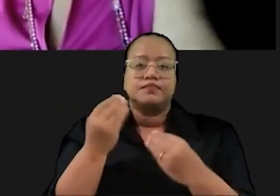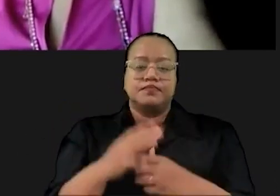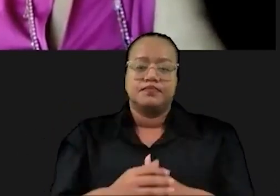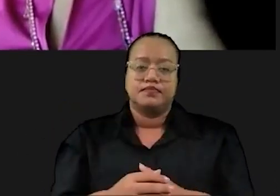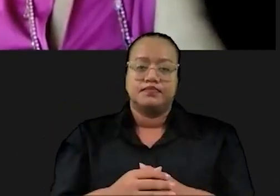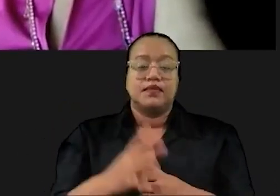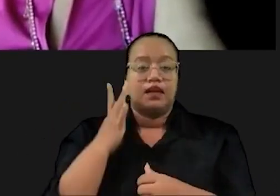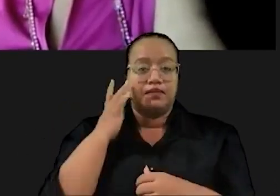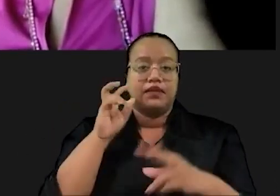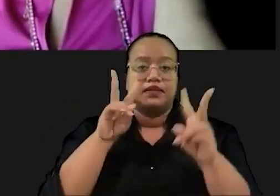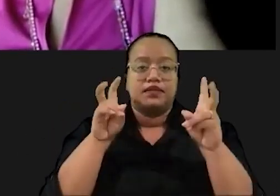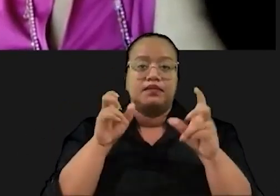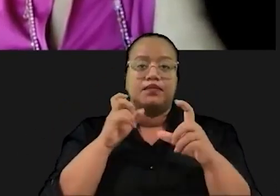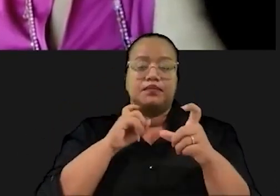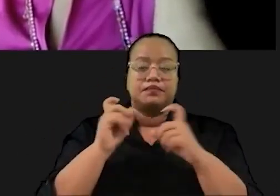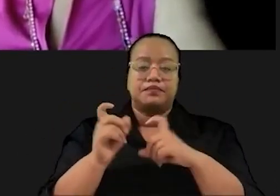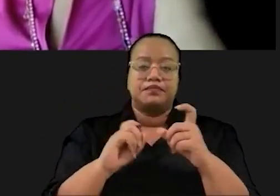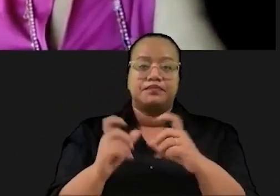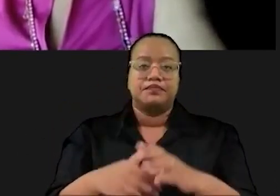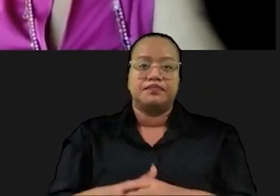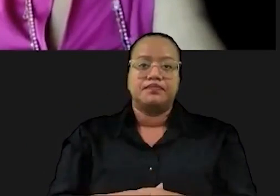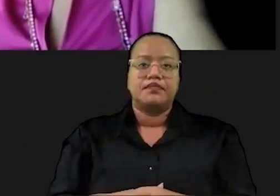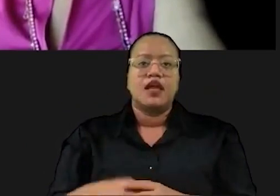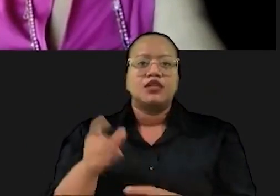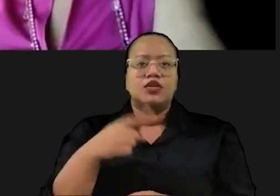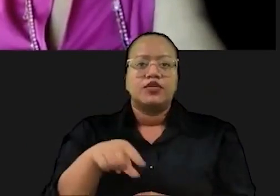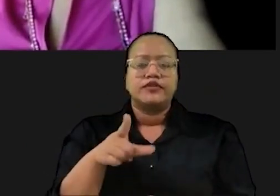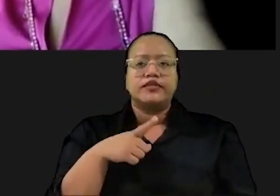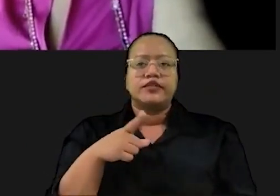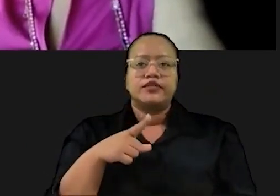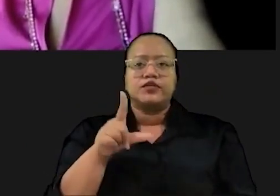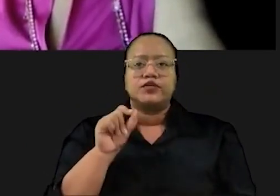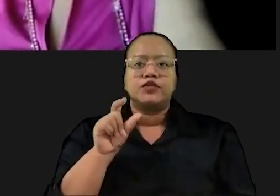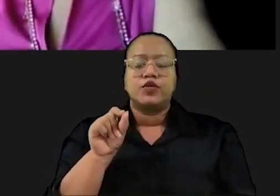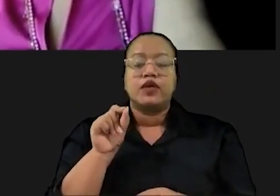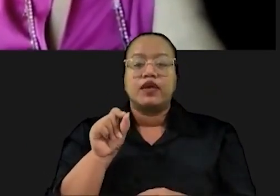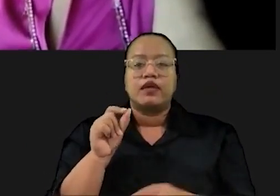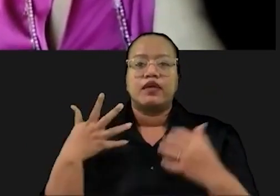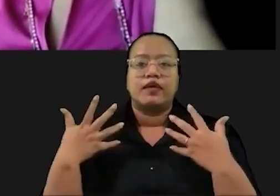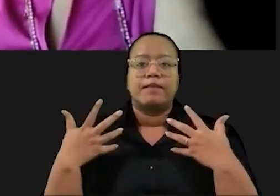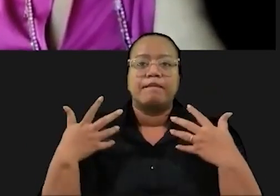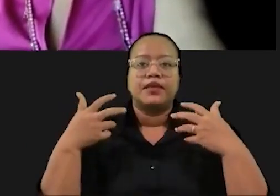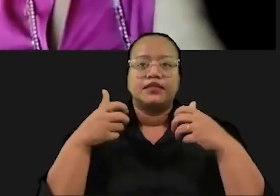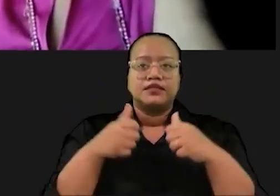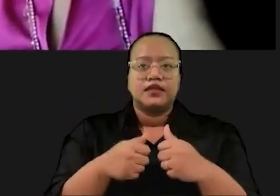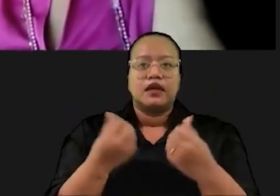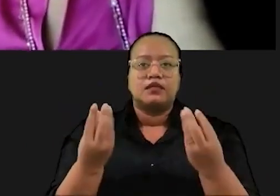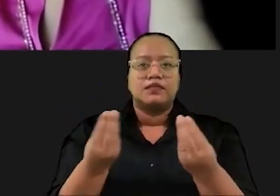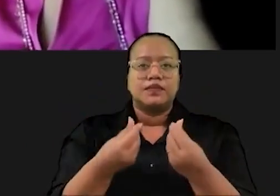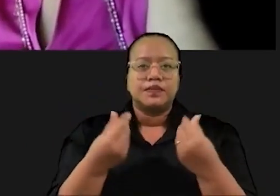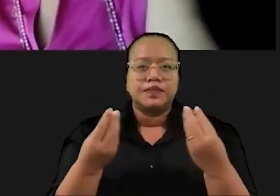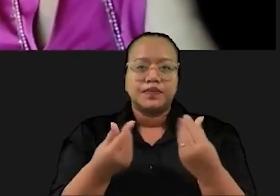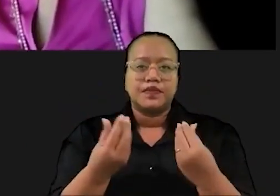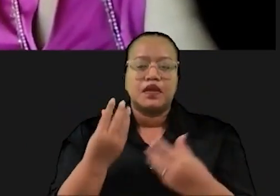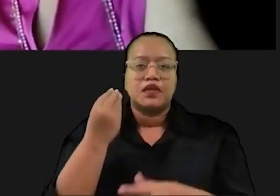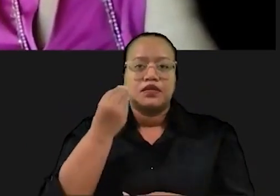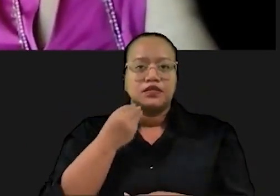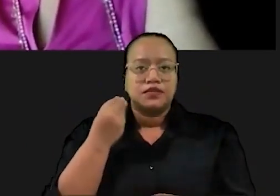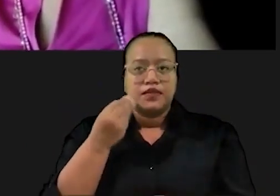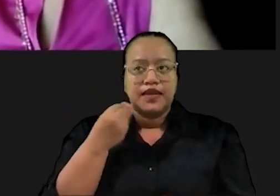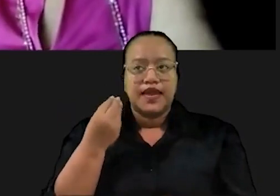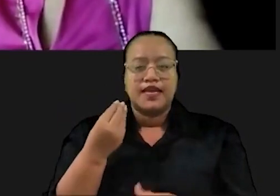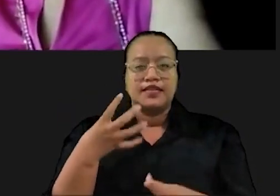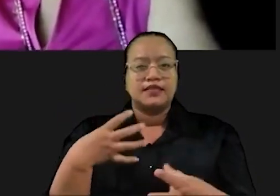por sensibilizar o magistrado nessas reuniões, levar experiências que sensibilizem. E